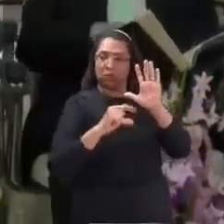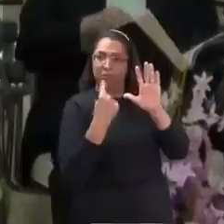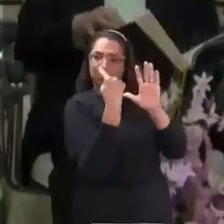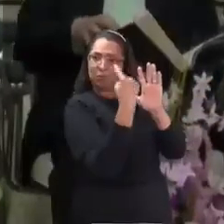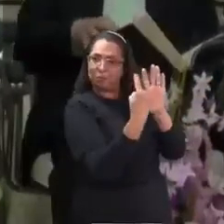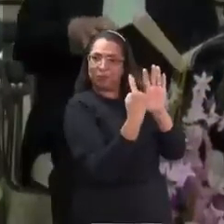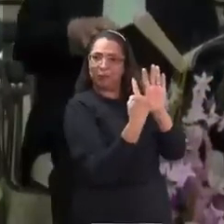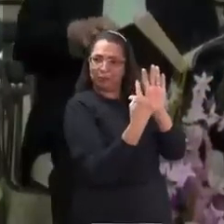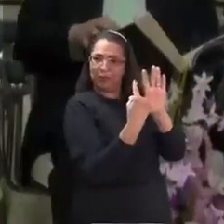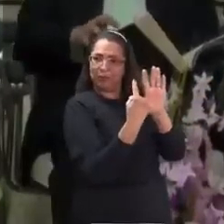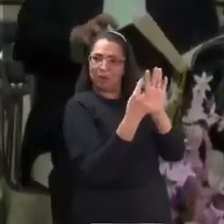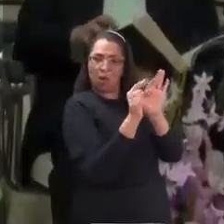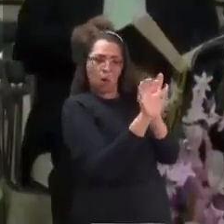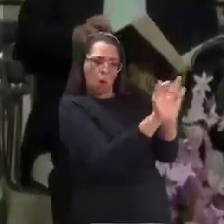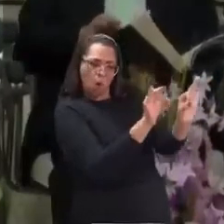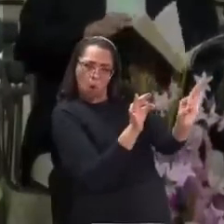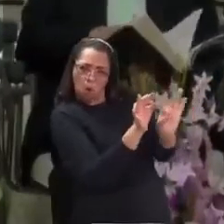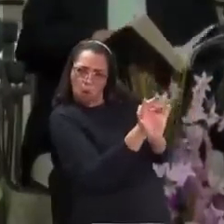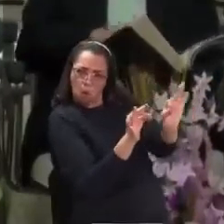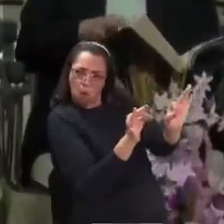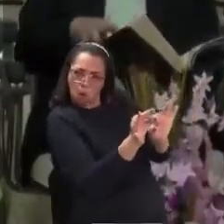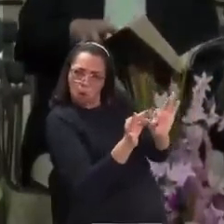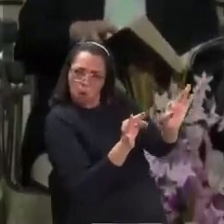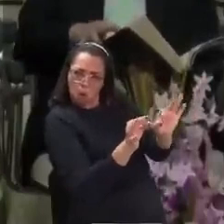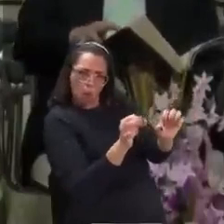E o projeto vai crescer.